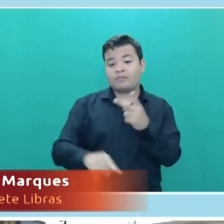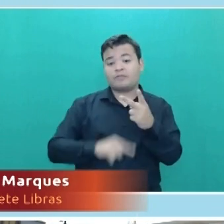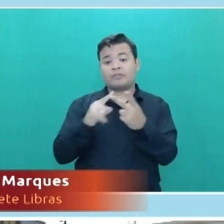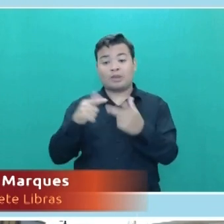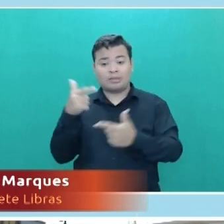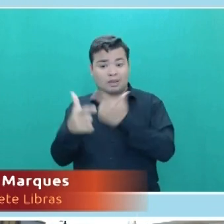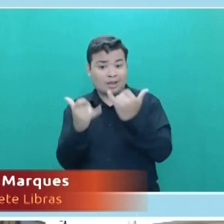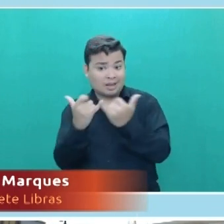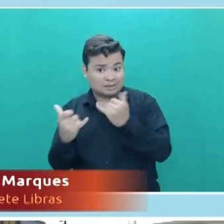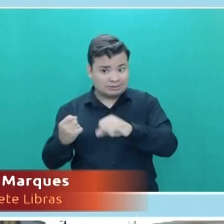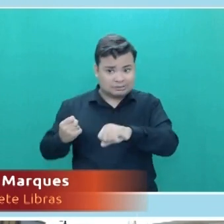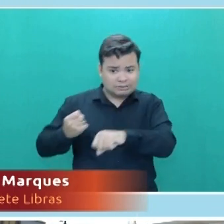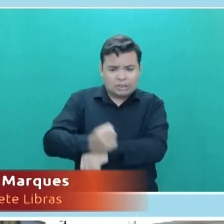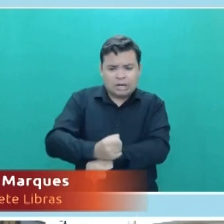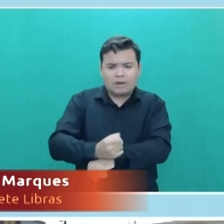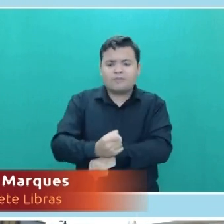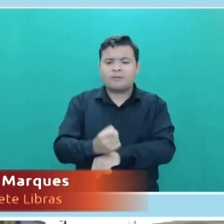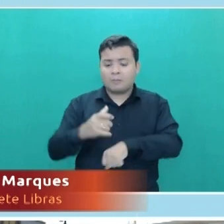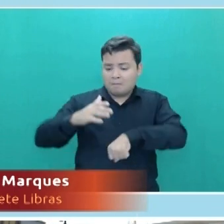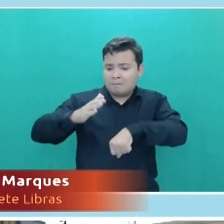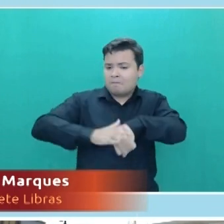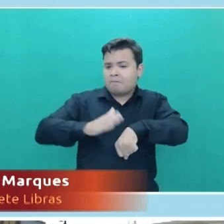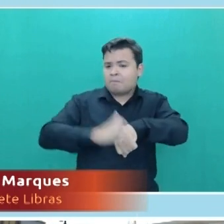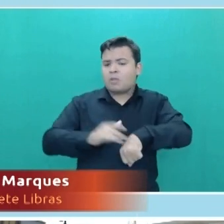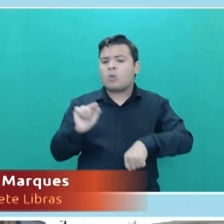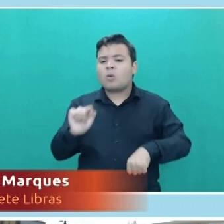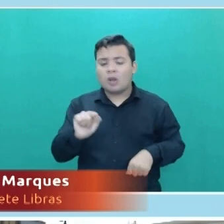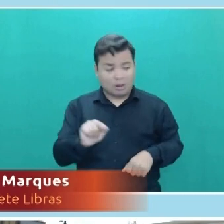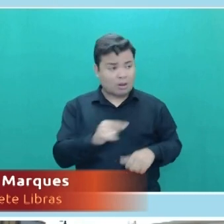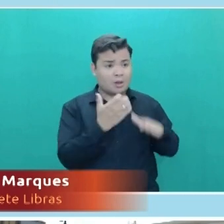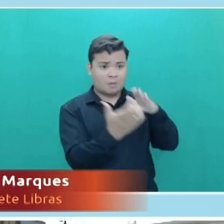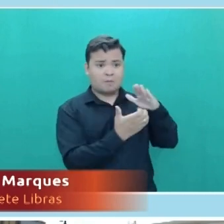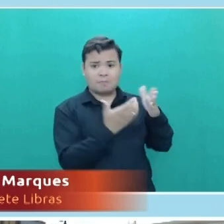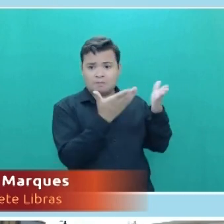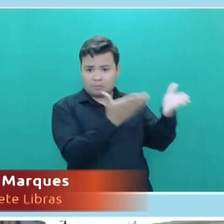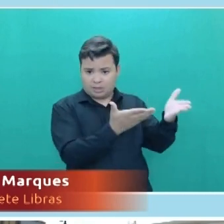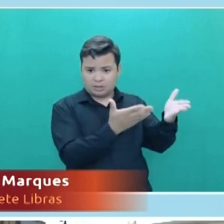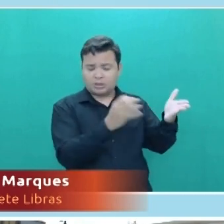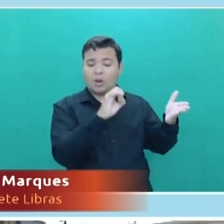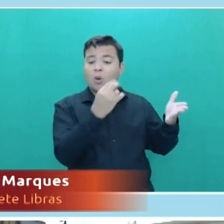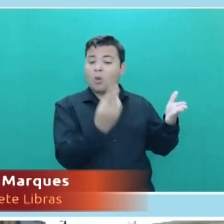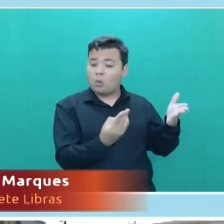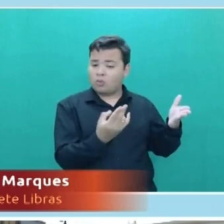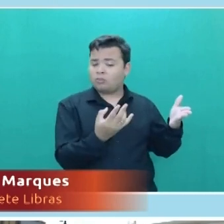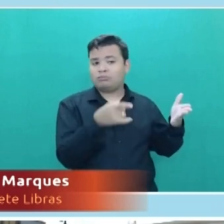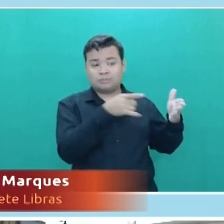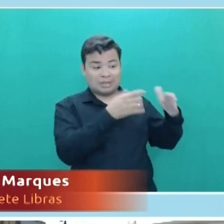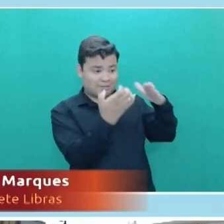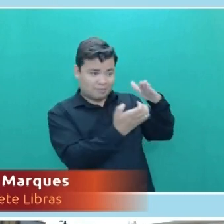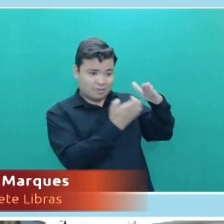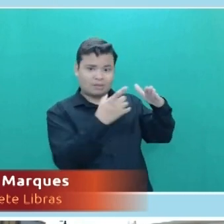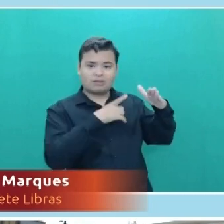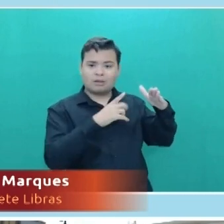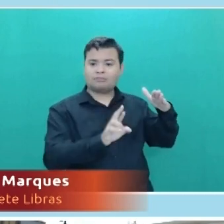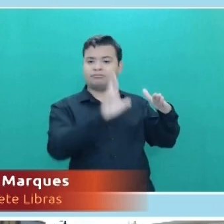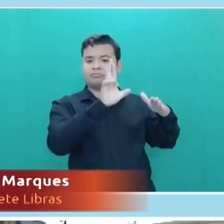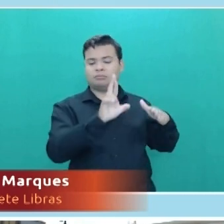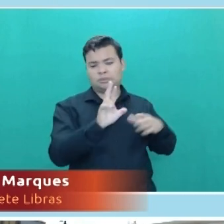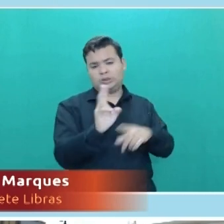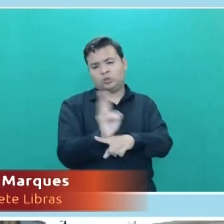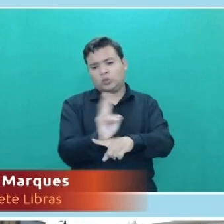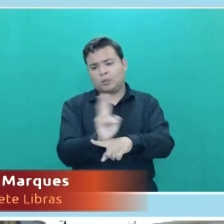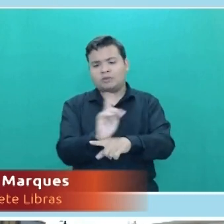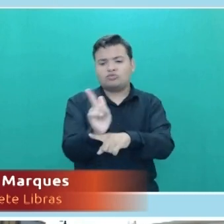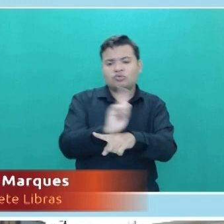ao de escravo, quem está praticando isso é o empregador ou alguém, né, o supervisor dele, o gerente, o